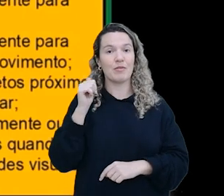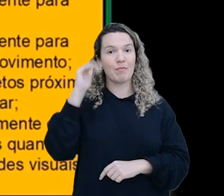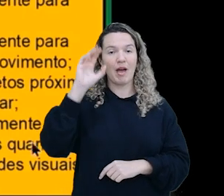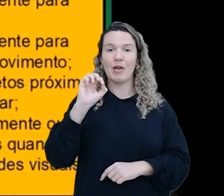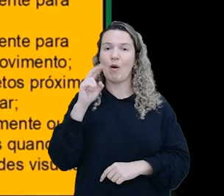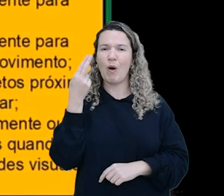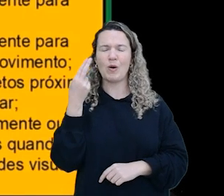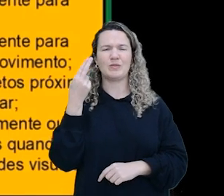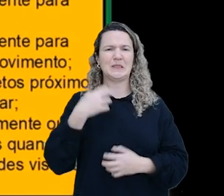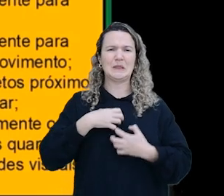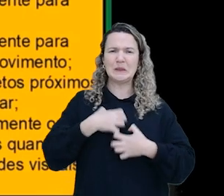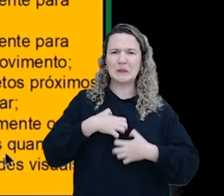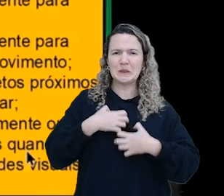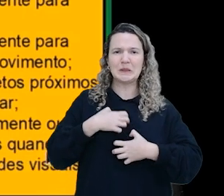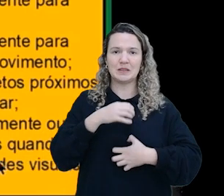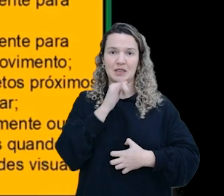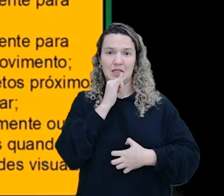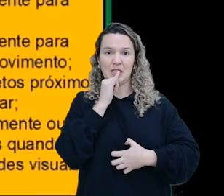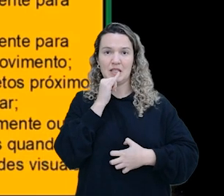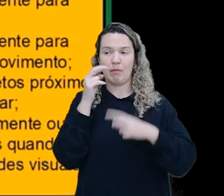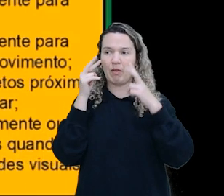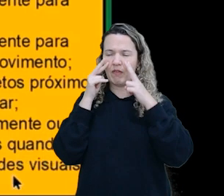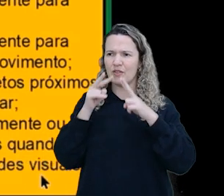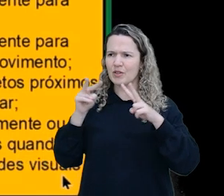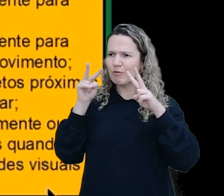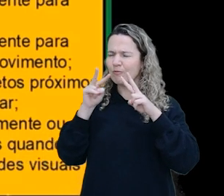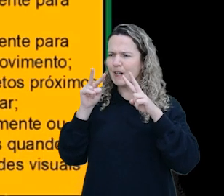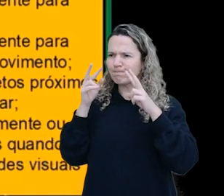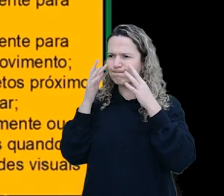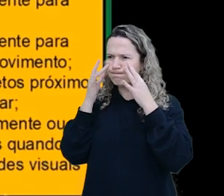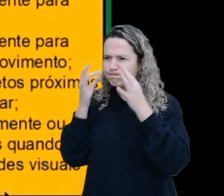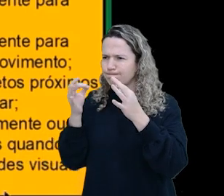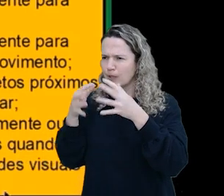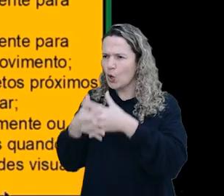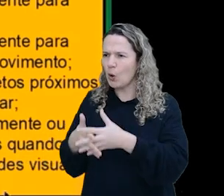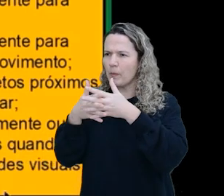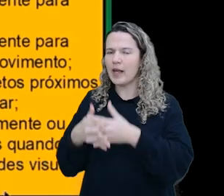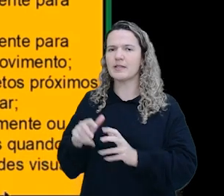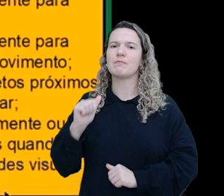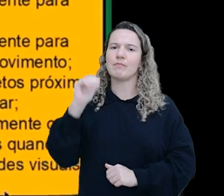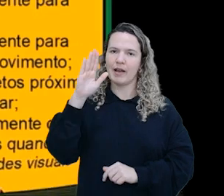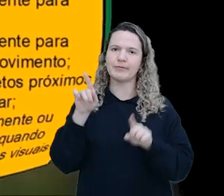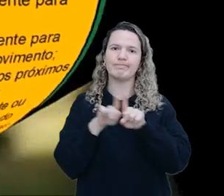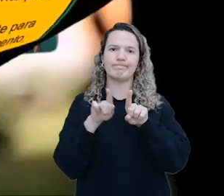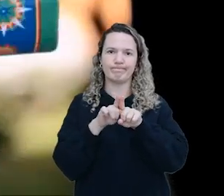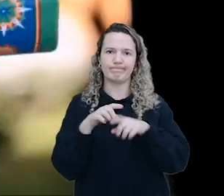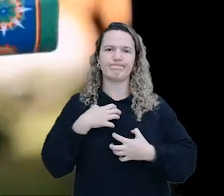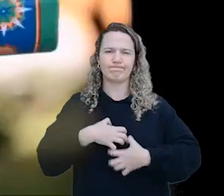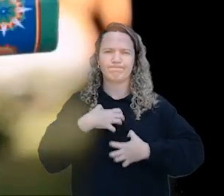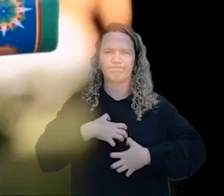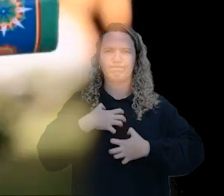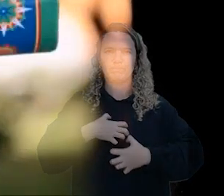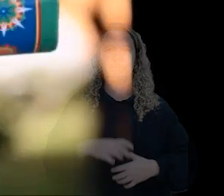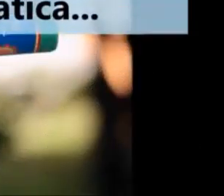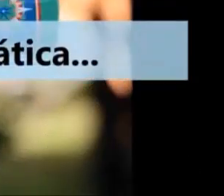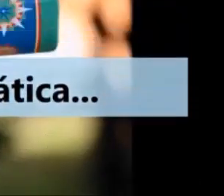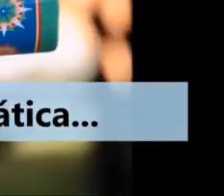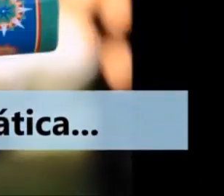cansam facilmente ou ficam irritados quando fazem atividades visuais mais complexas.